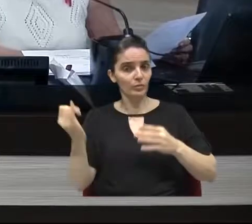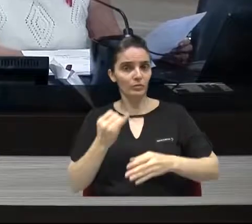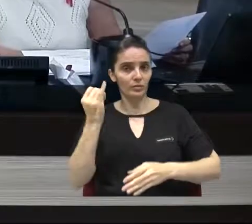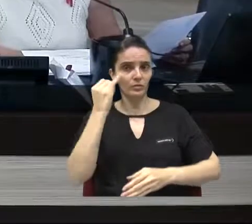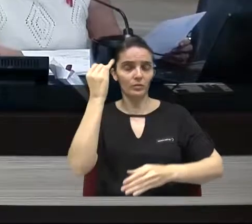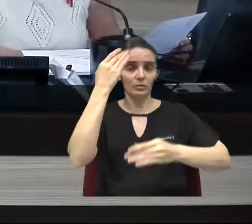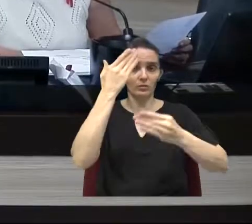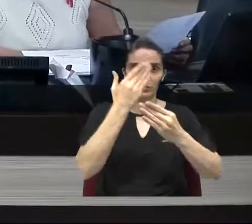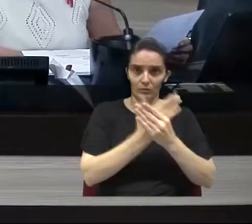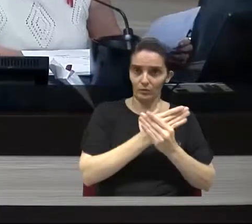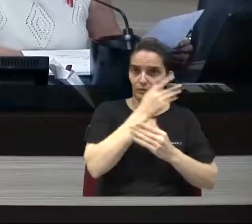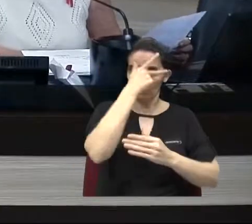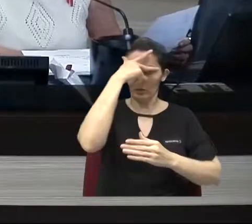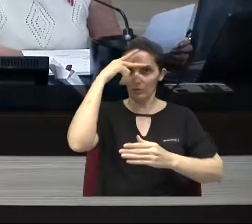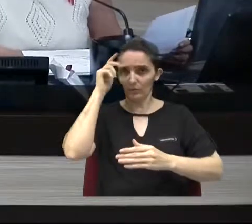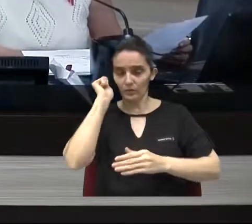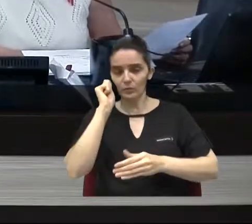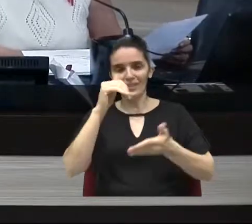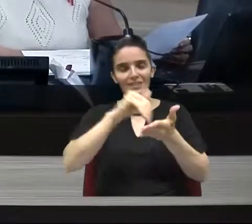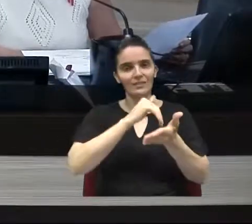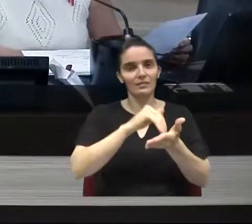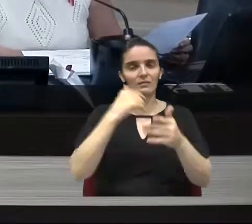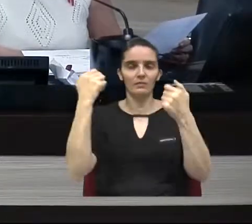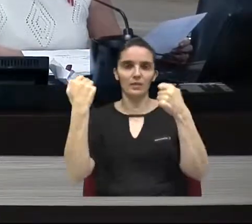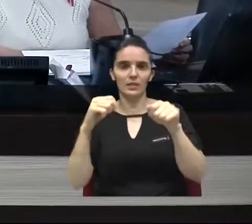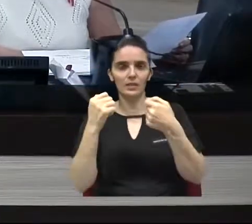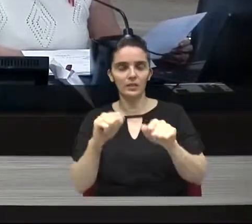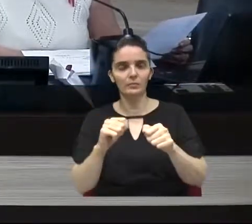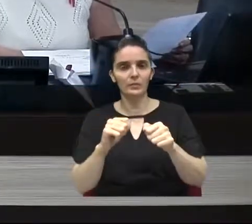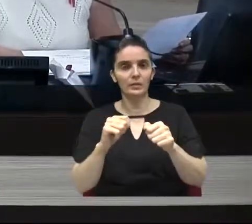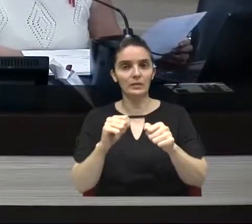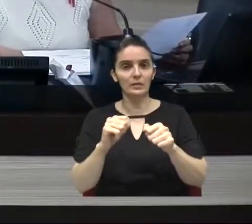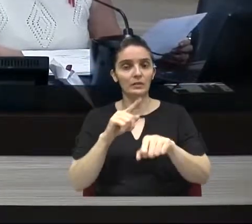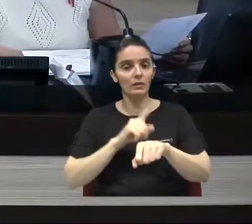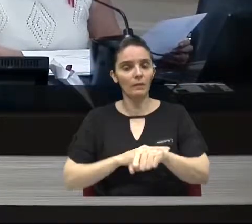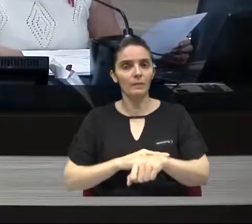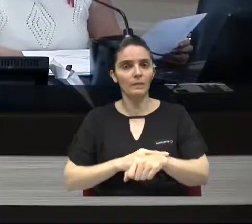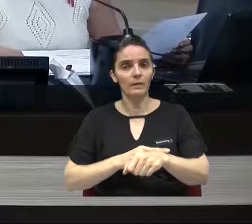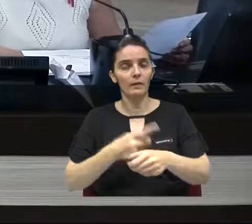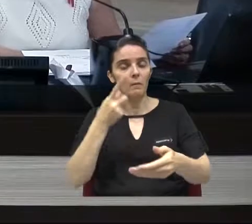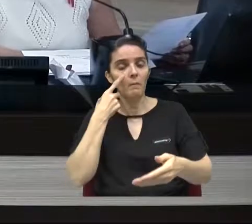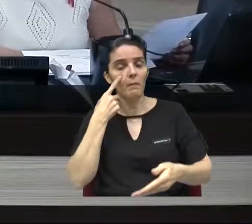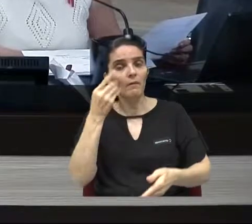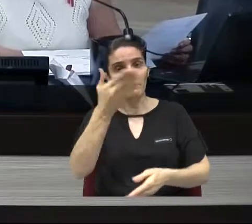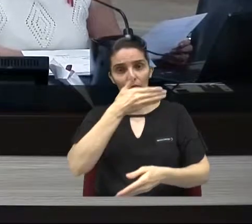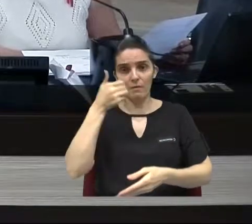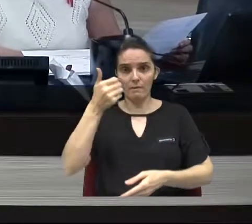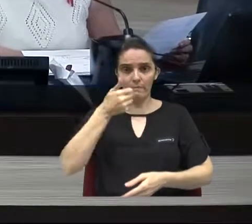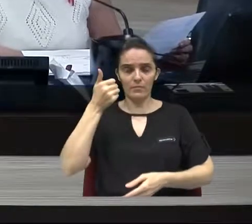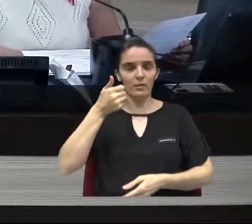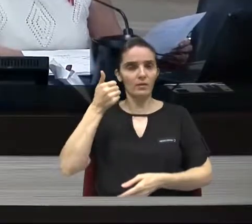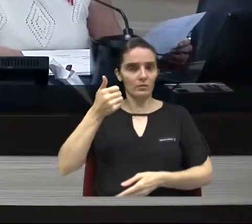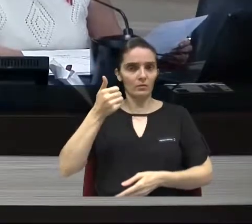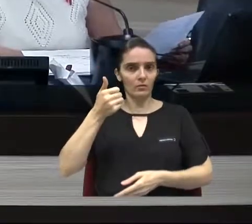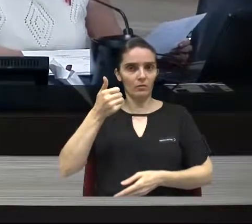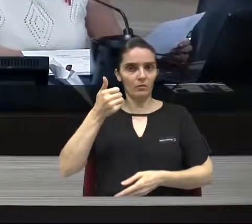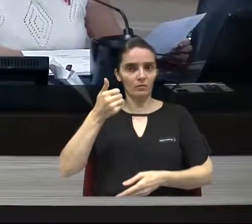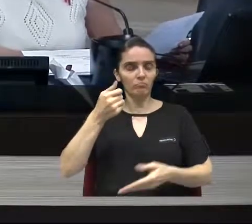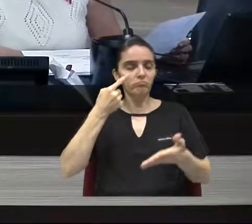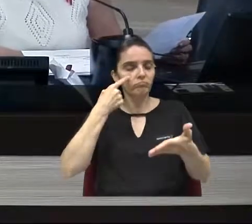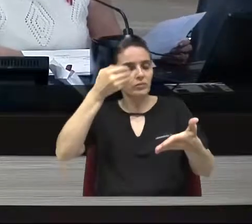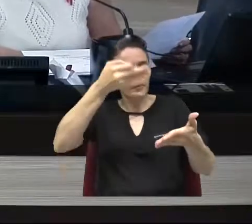protocolados nesta Prefeitura Municipal, merecerem uma análise mais apurada por parte das secretarias municipais